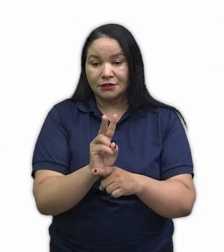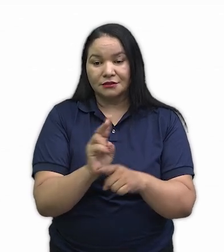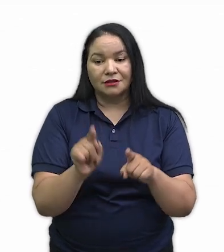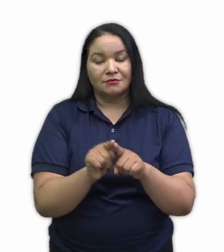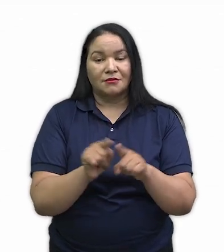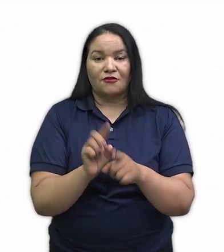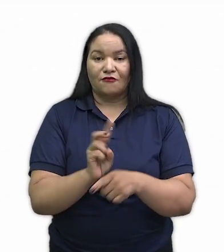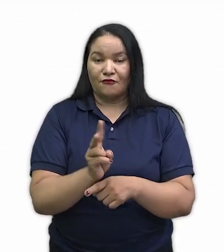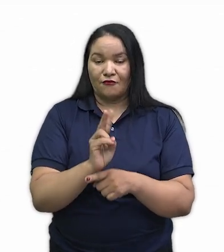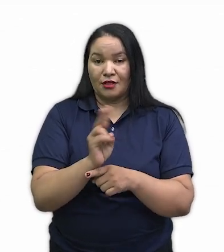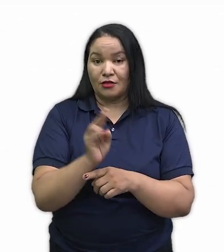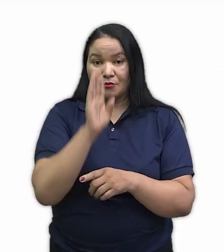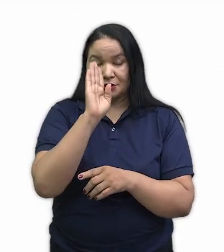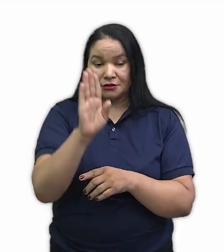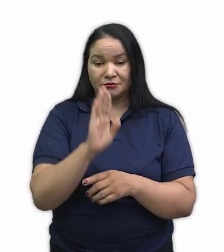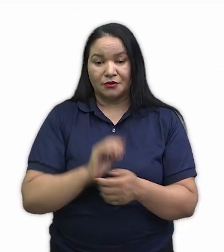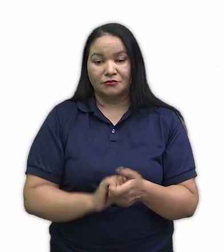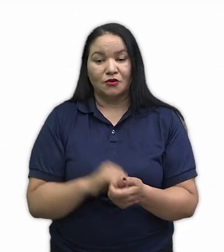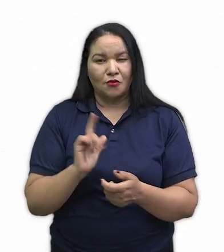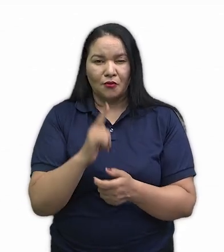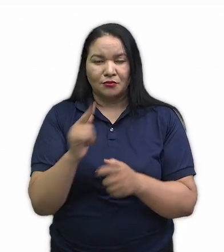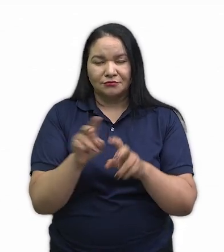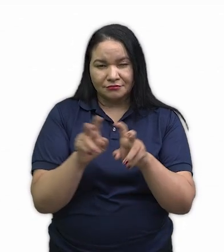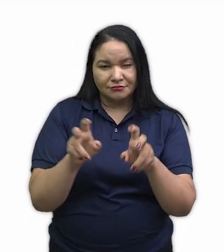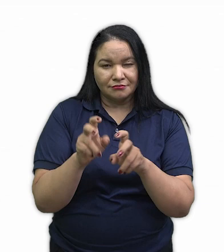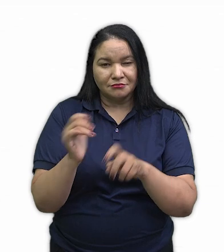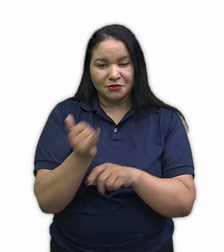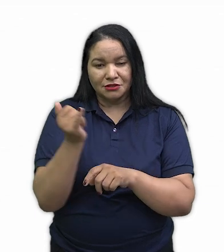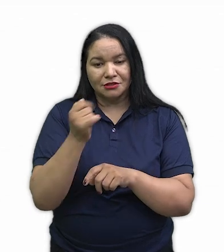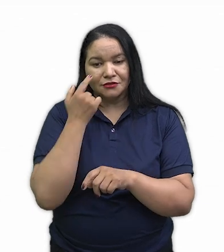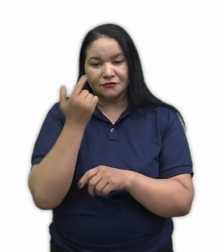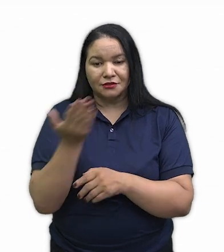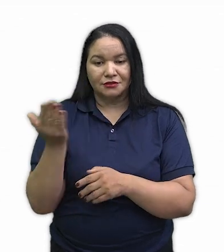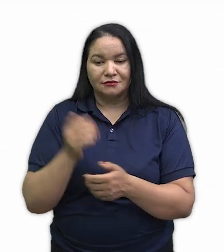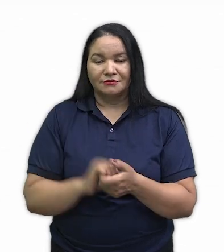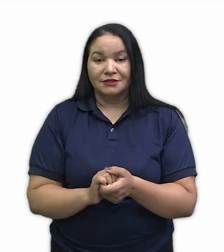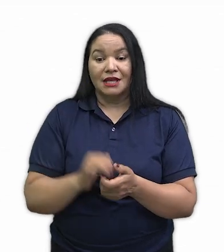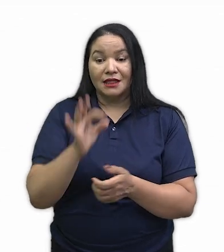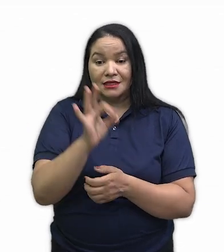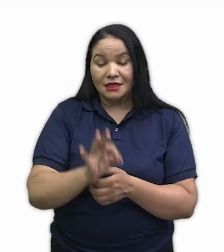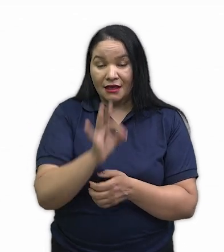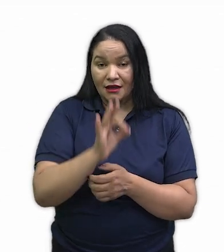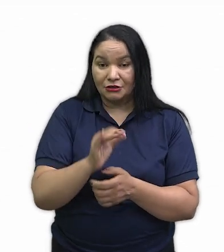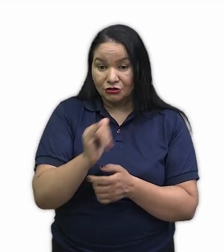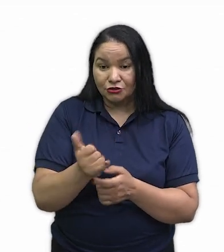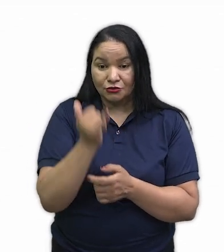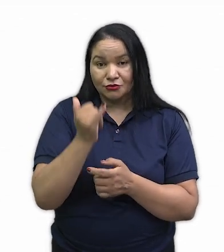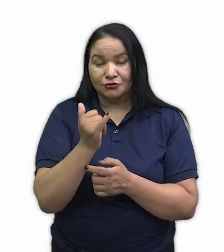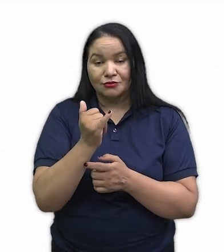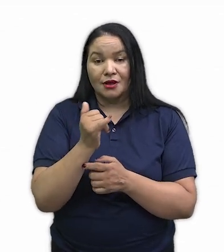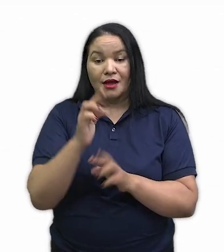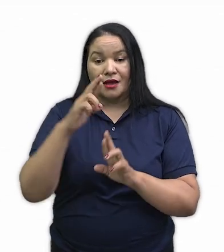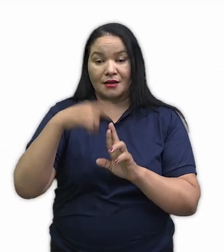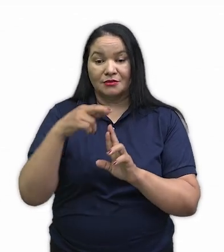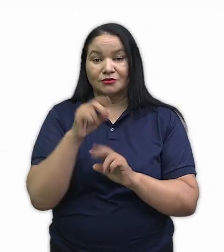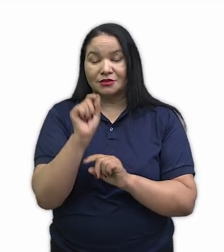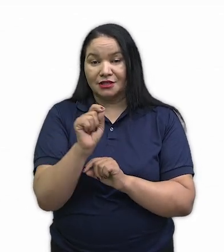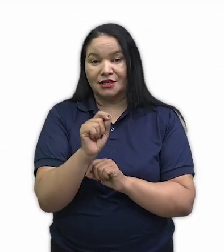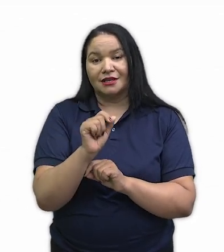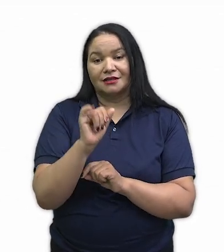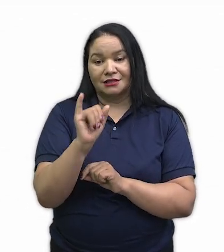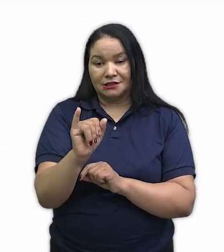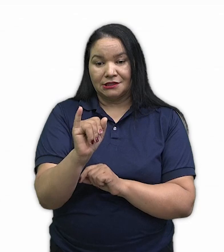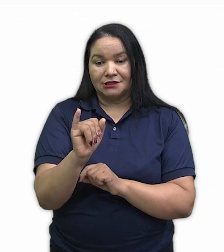valor principal. Outro tópico importante, vejam na tela aí. Taxa de juros, representamos aí pela letra I,